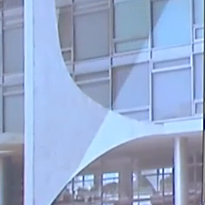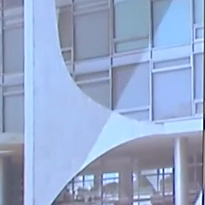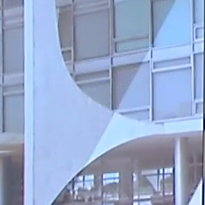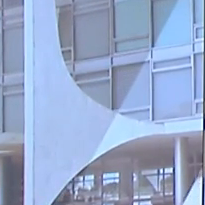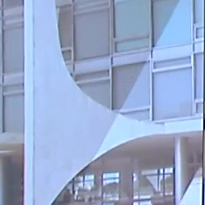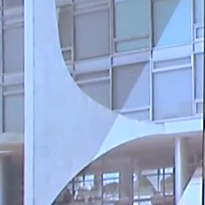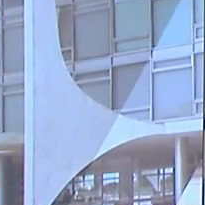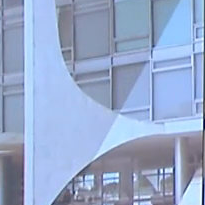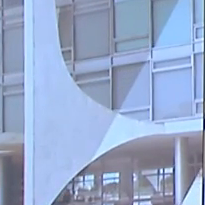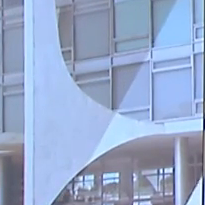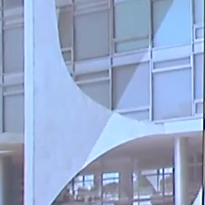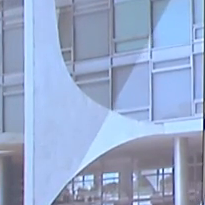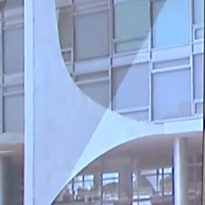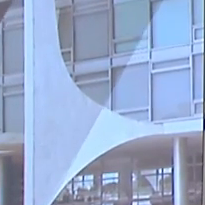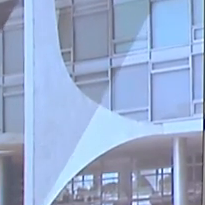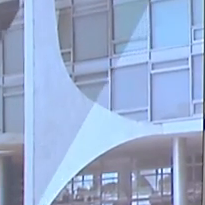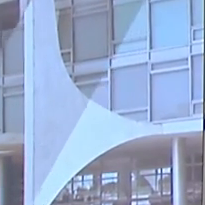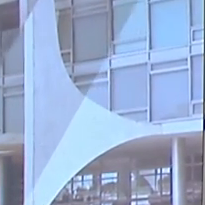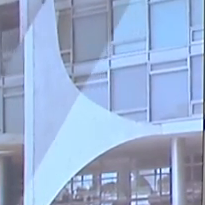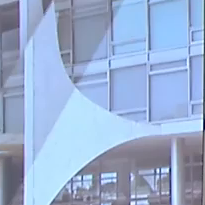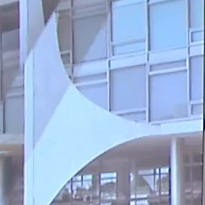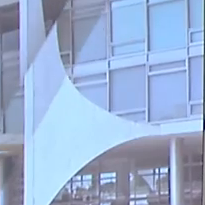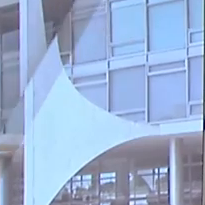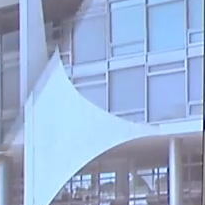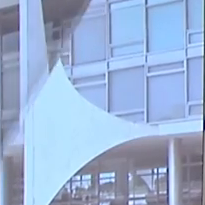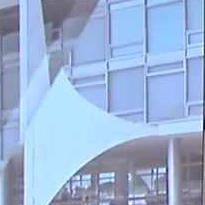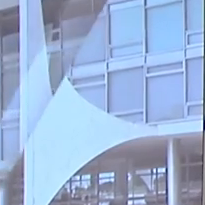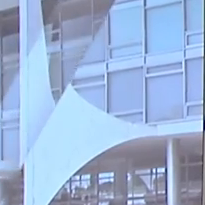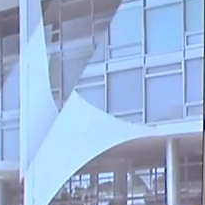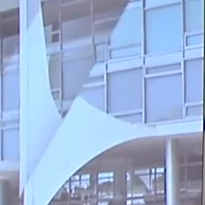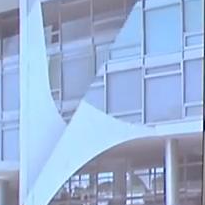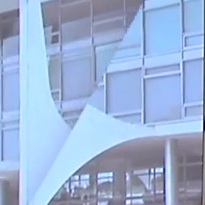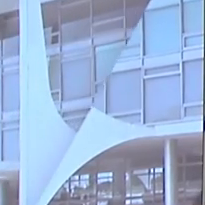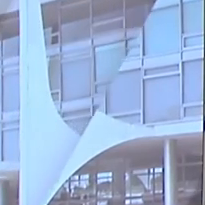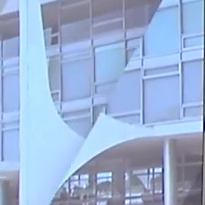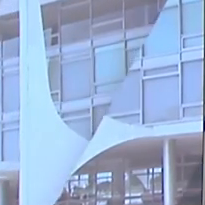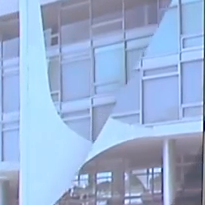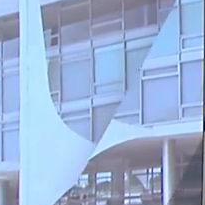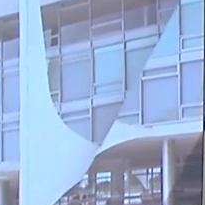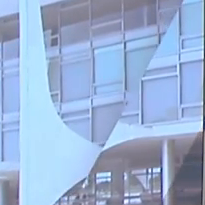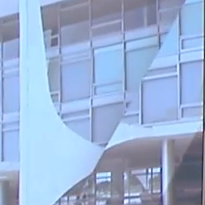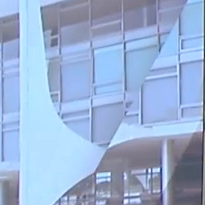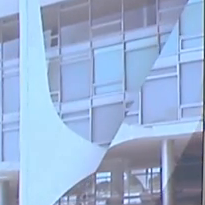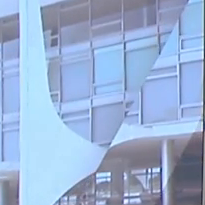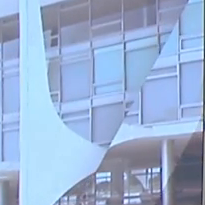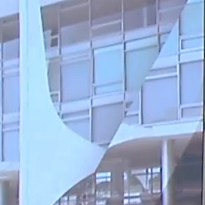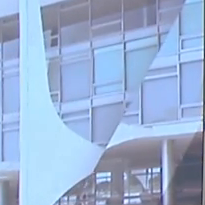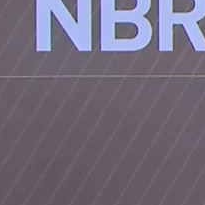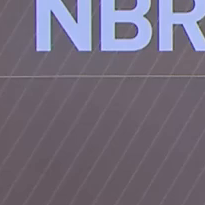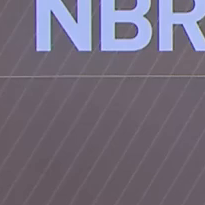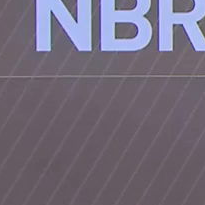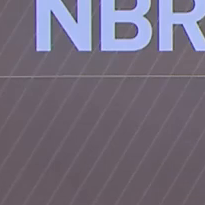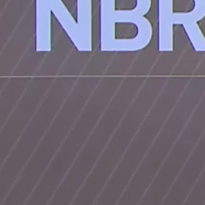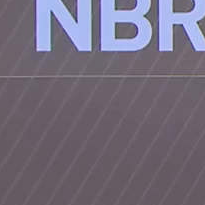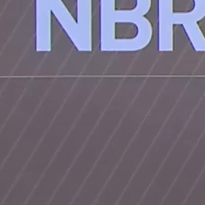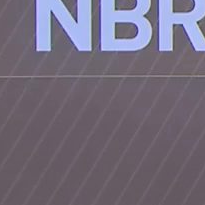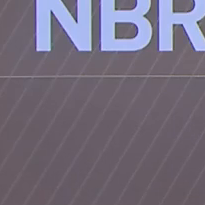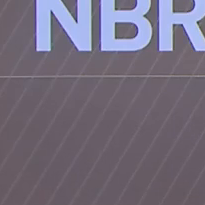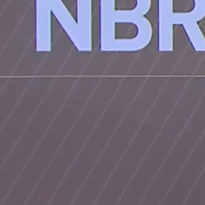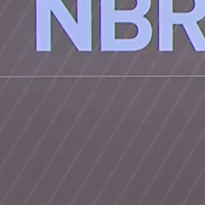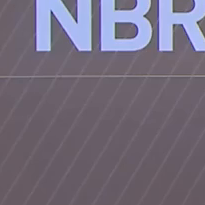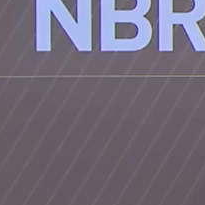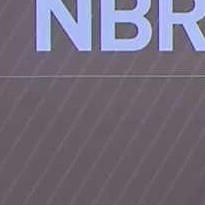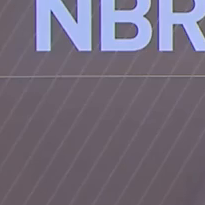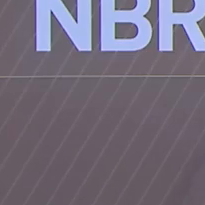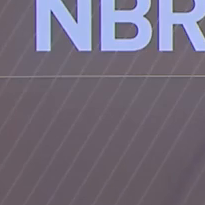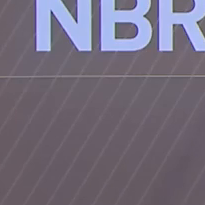aconteceram porque existe um bom relacionamento entre executivo e legislativo nós ficamos por aqui mas